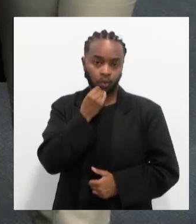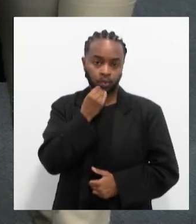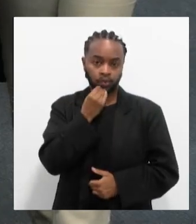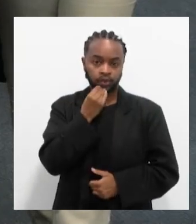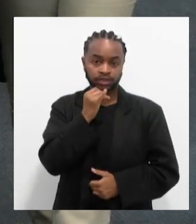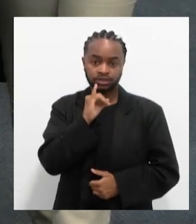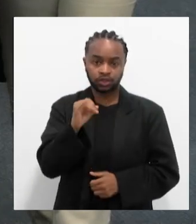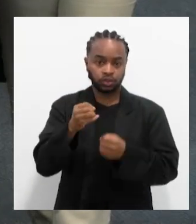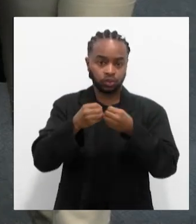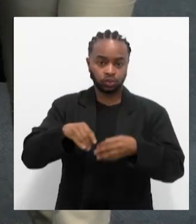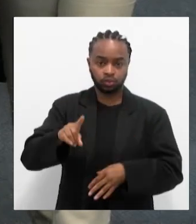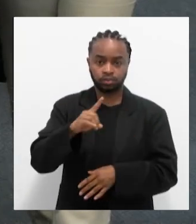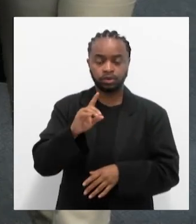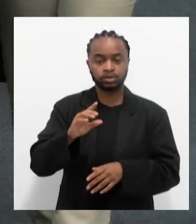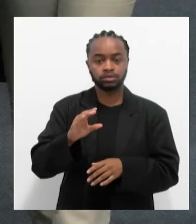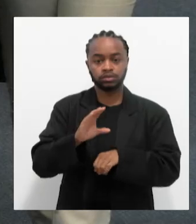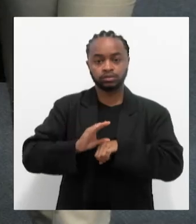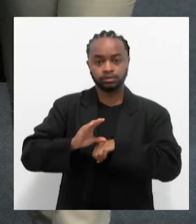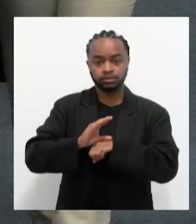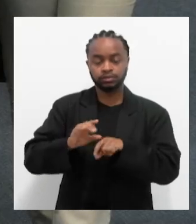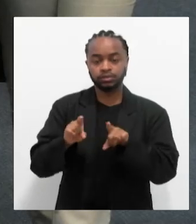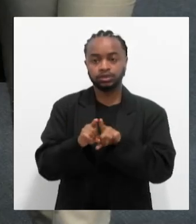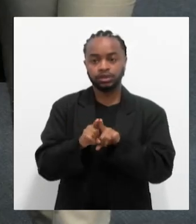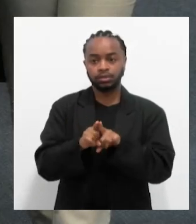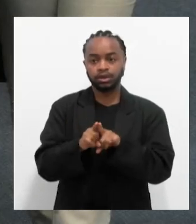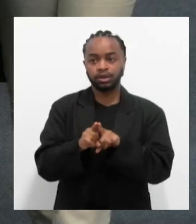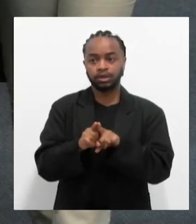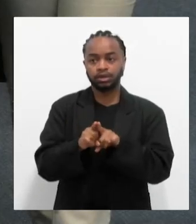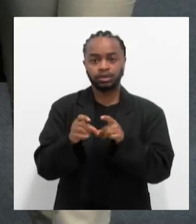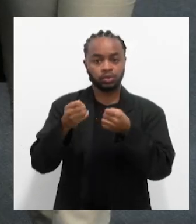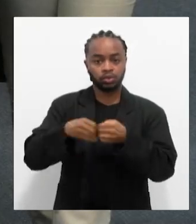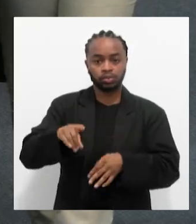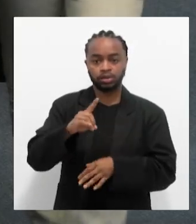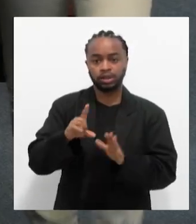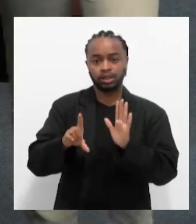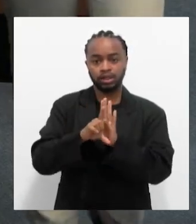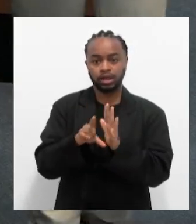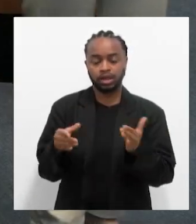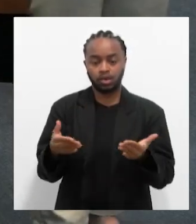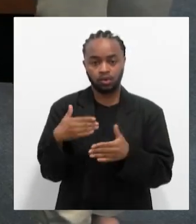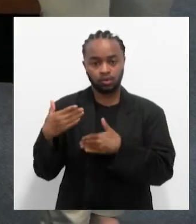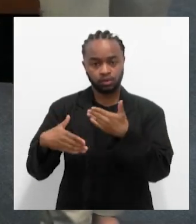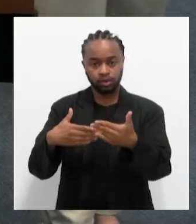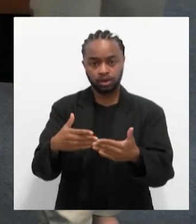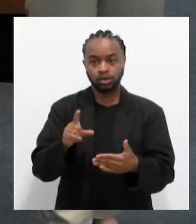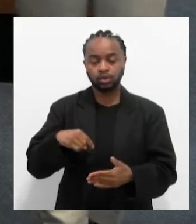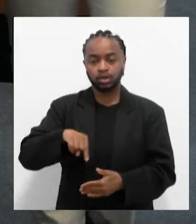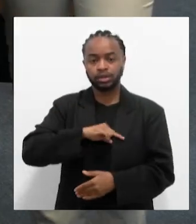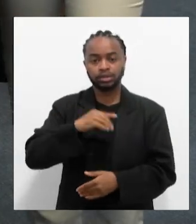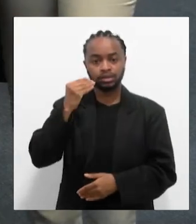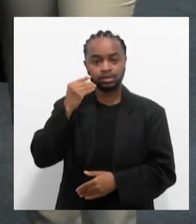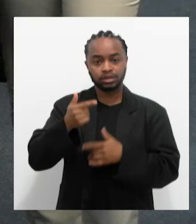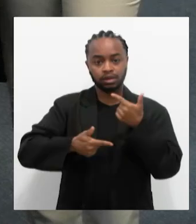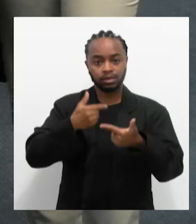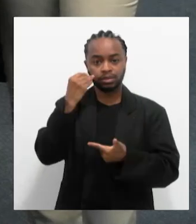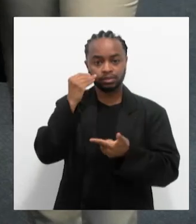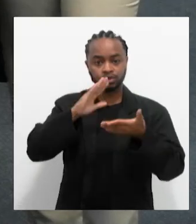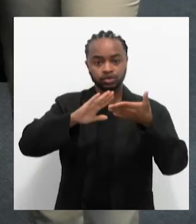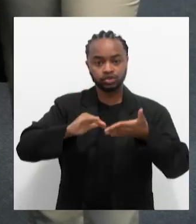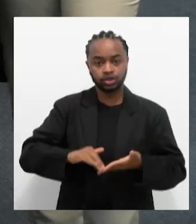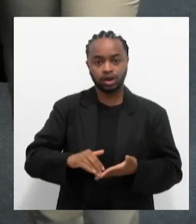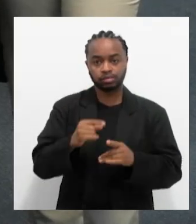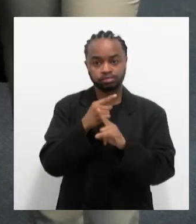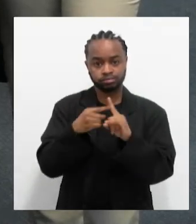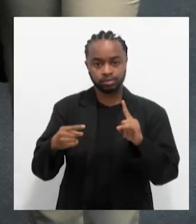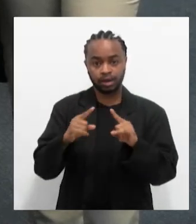afronte a Constituição, que não afronte a legislação vigente, a gente vai trabalhar para derrubar os vetos.